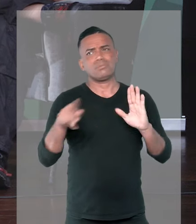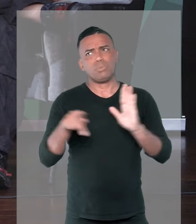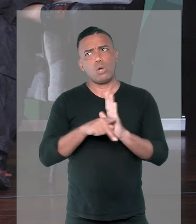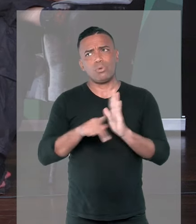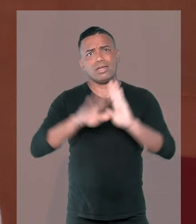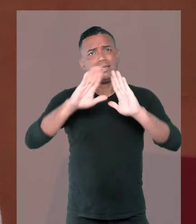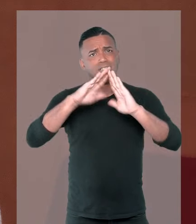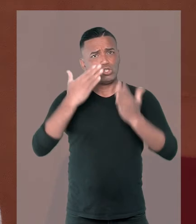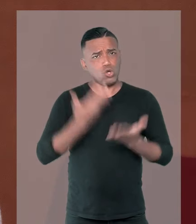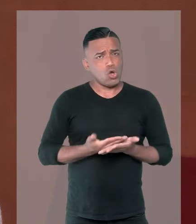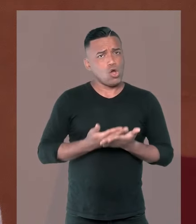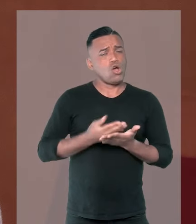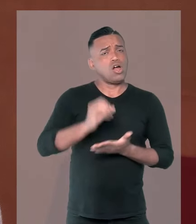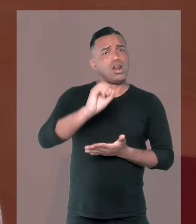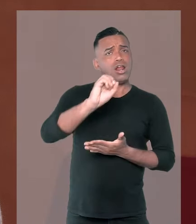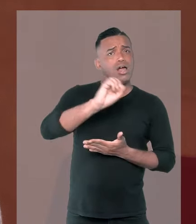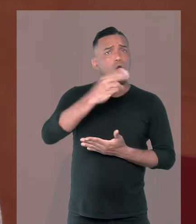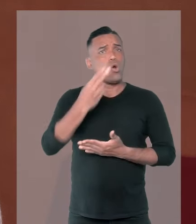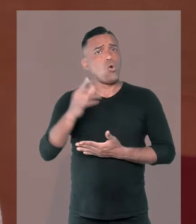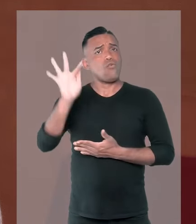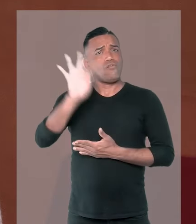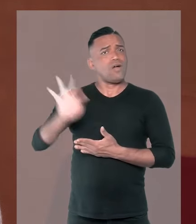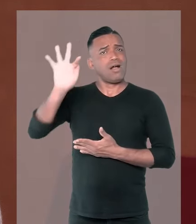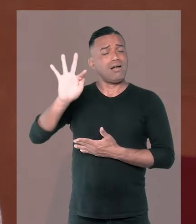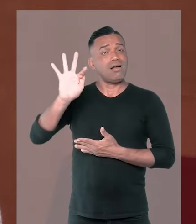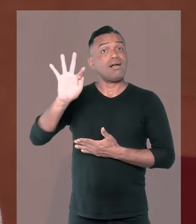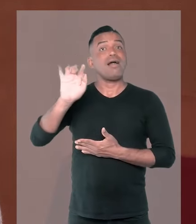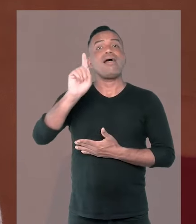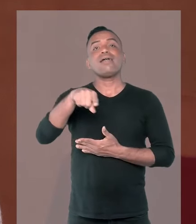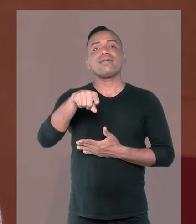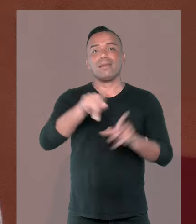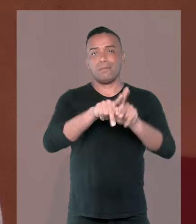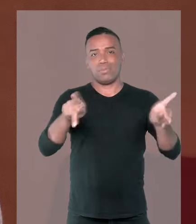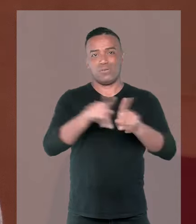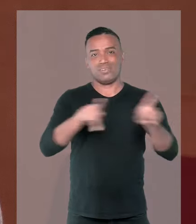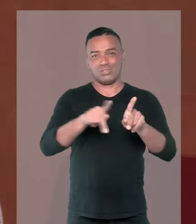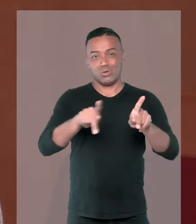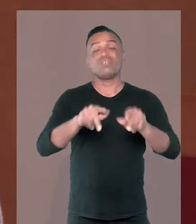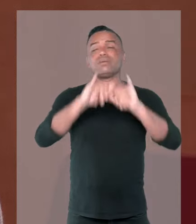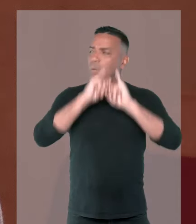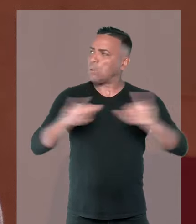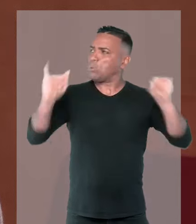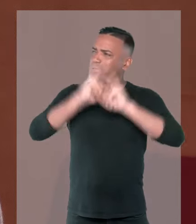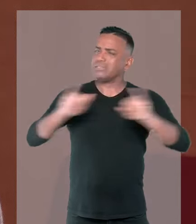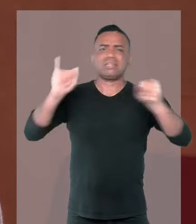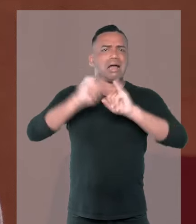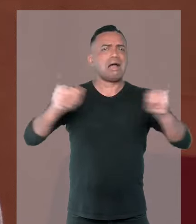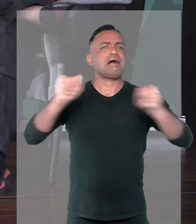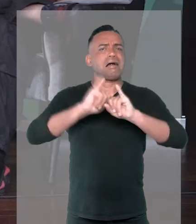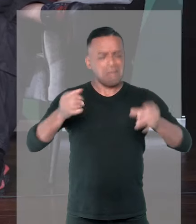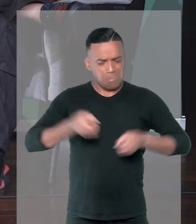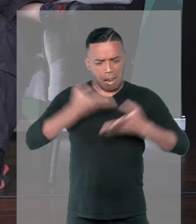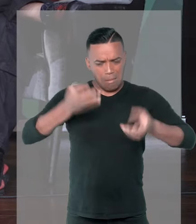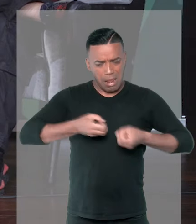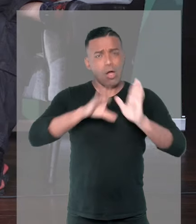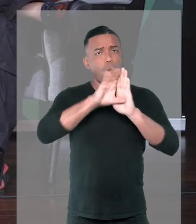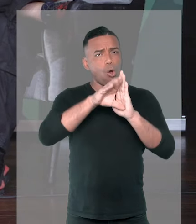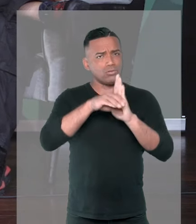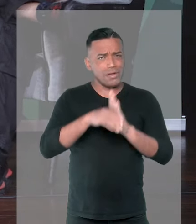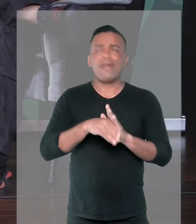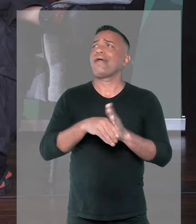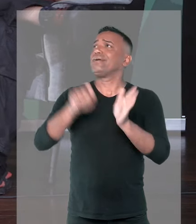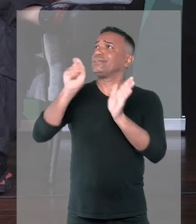de uma universidade é o professor você pode fazer aspas a publicidade que você quiser entregar o conceito que você quiser